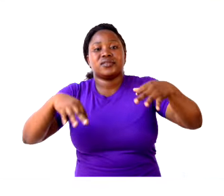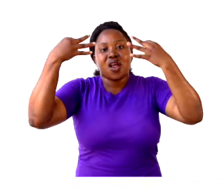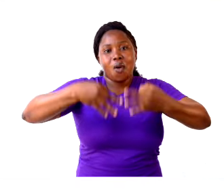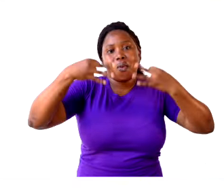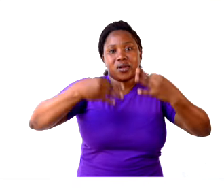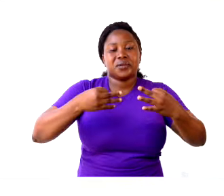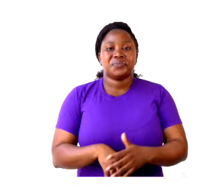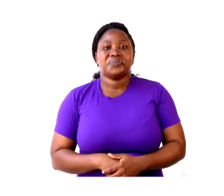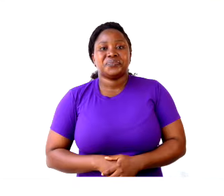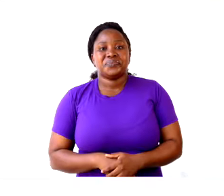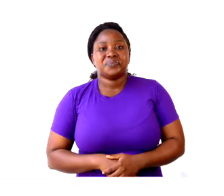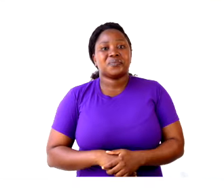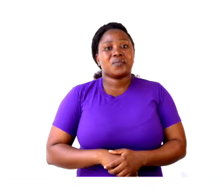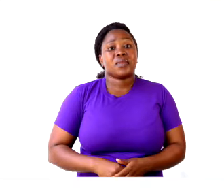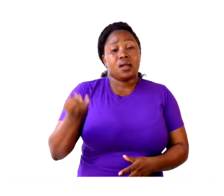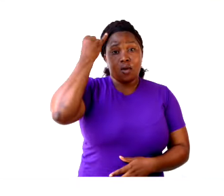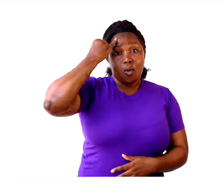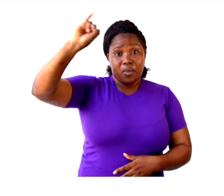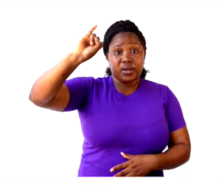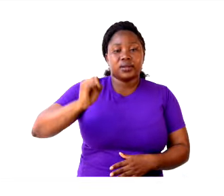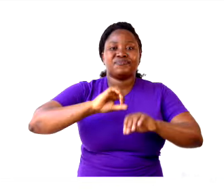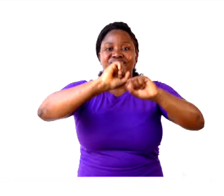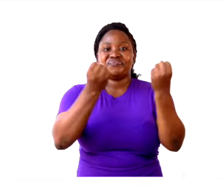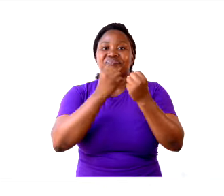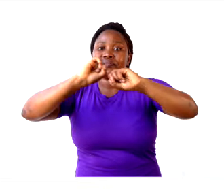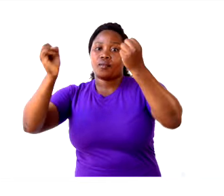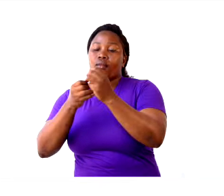inclusiva, equitativa e de qualidade.